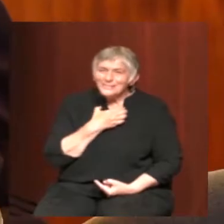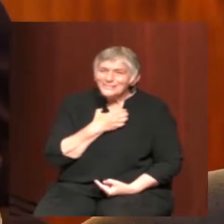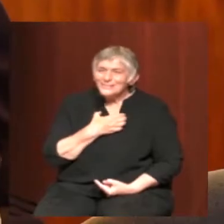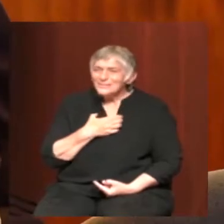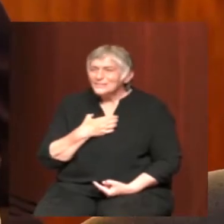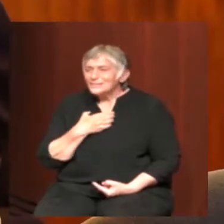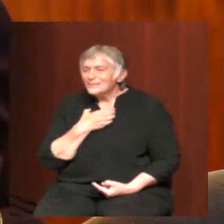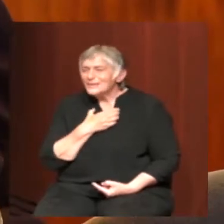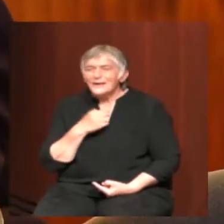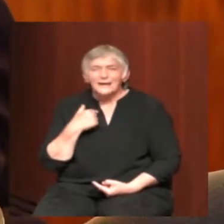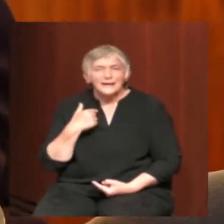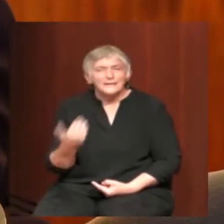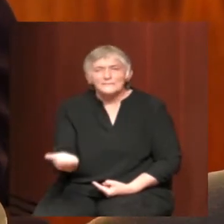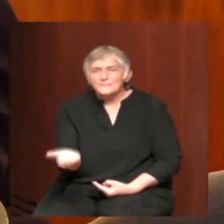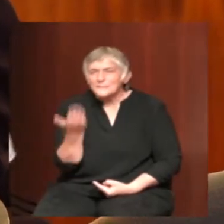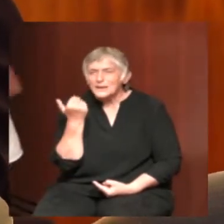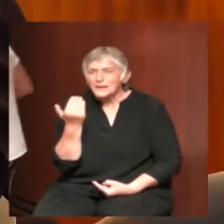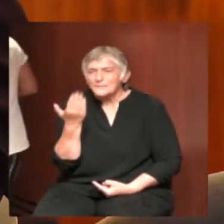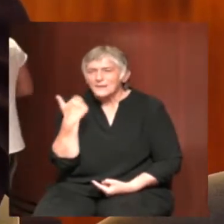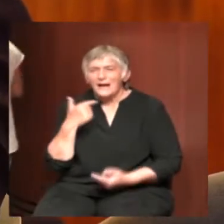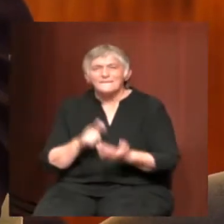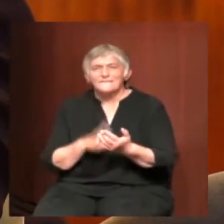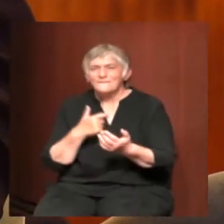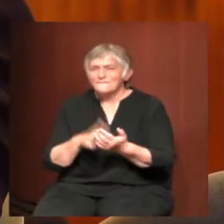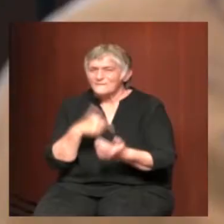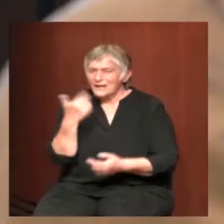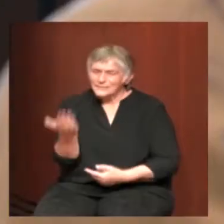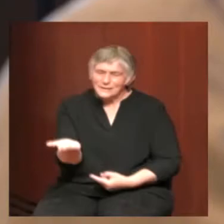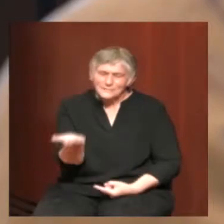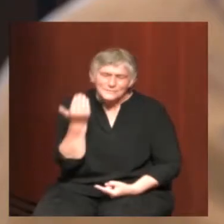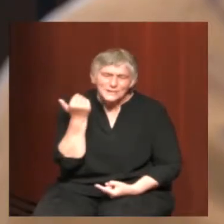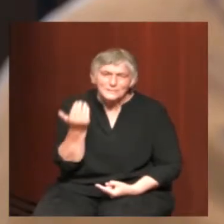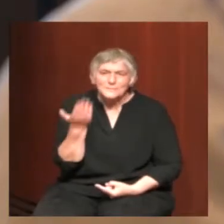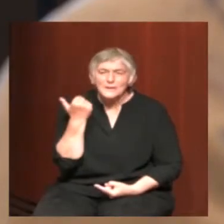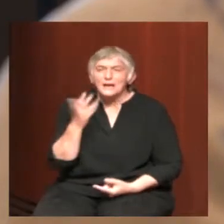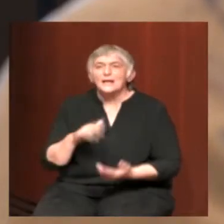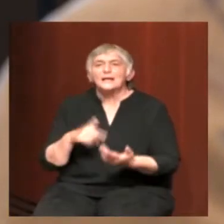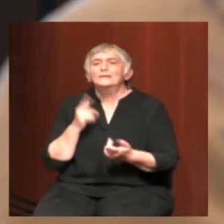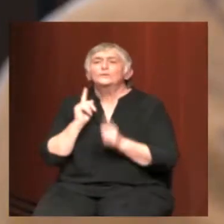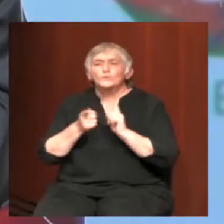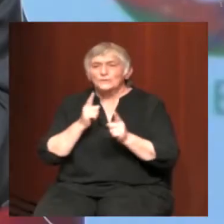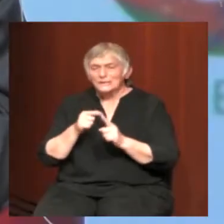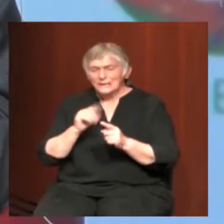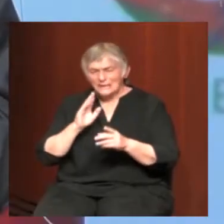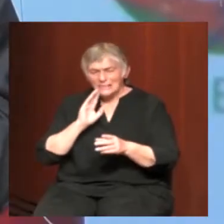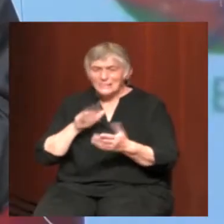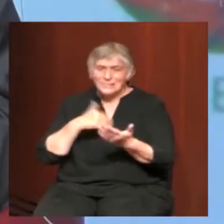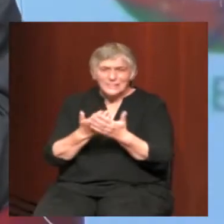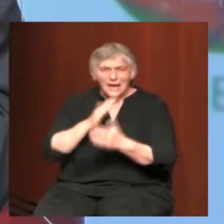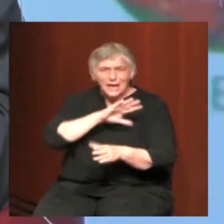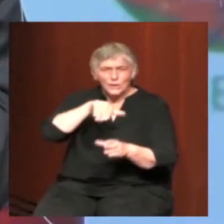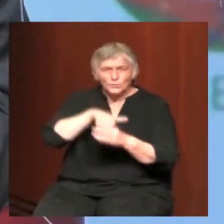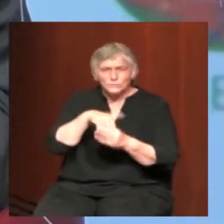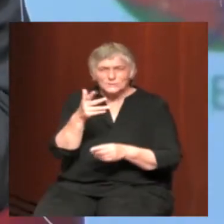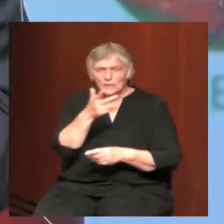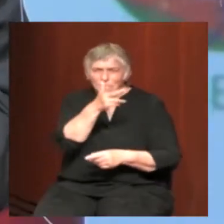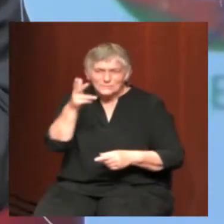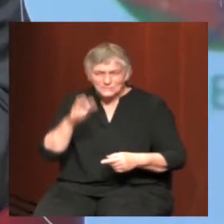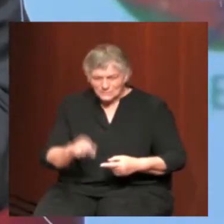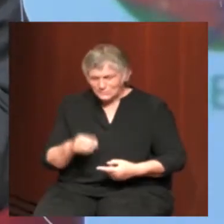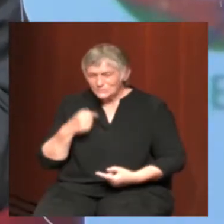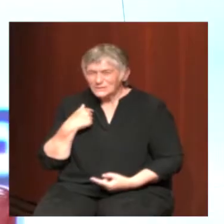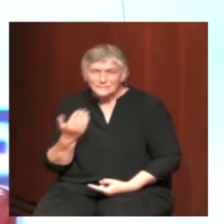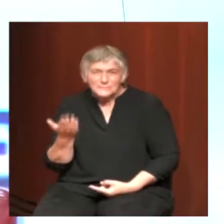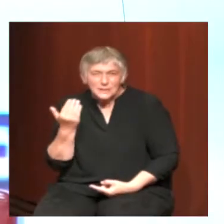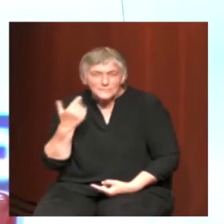muito ainda tem que ser feito nesta matéria para a inclusão que todos desejamos. Falou-se aqui há pouco